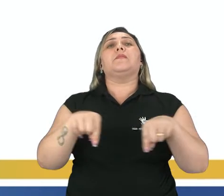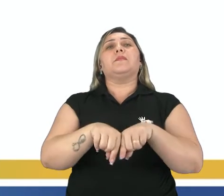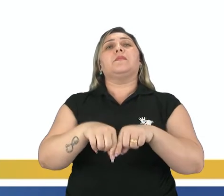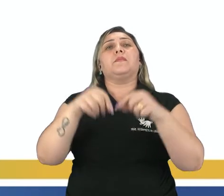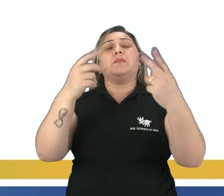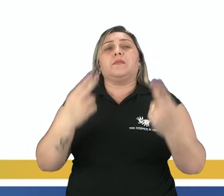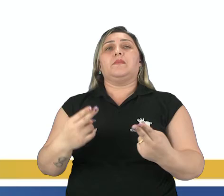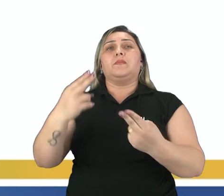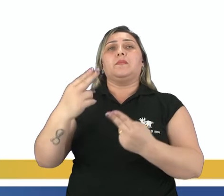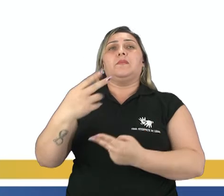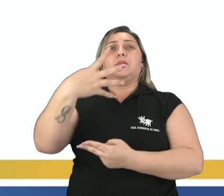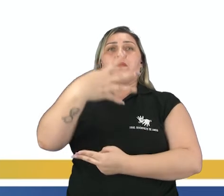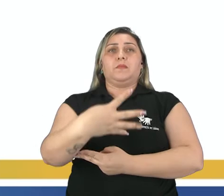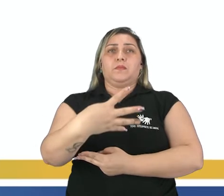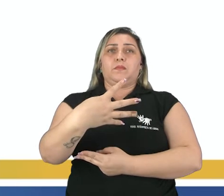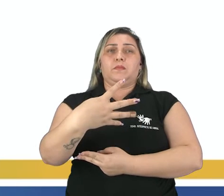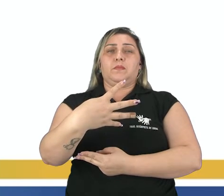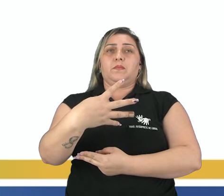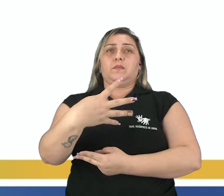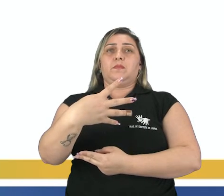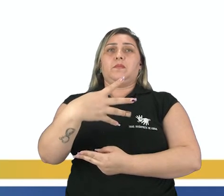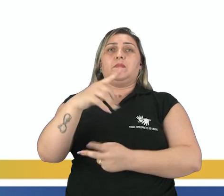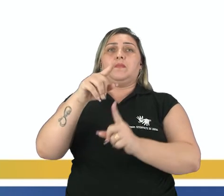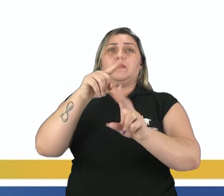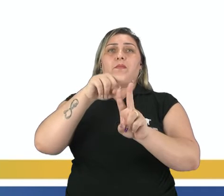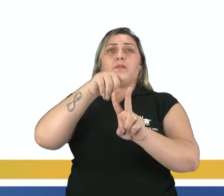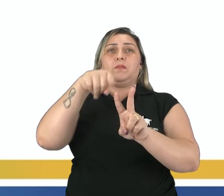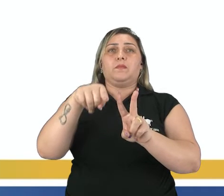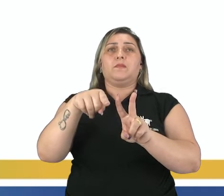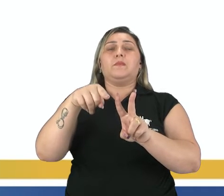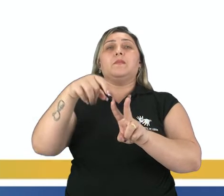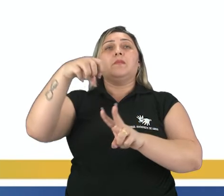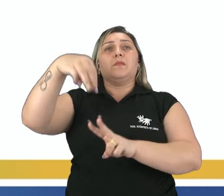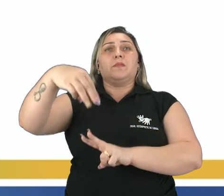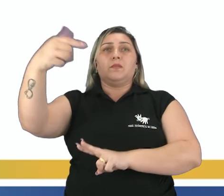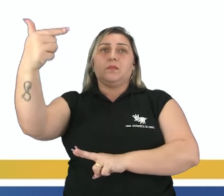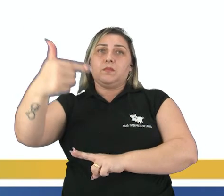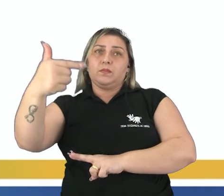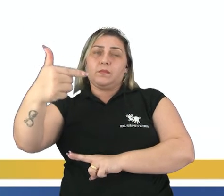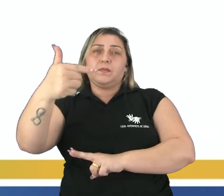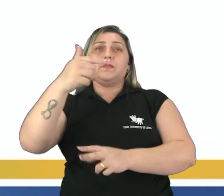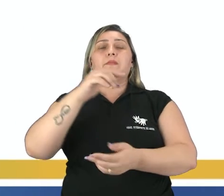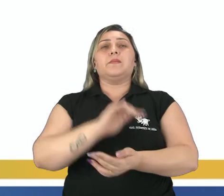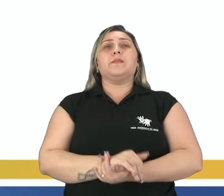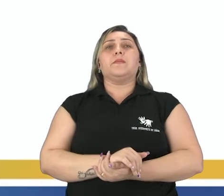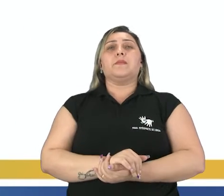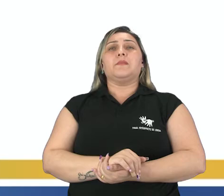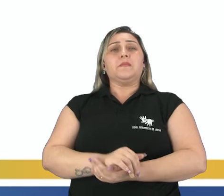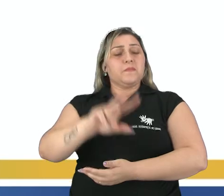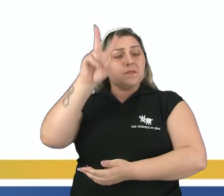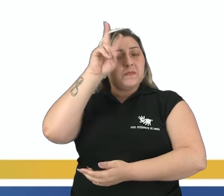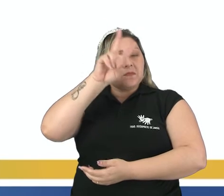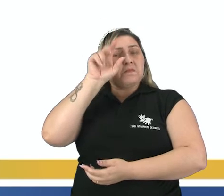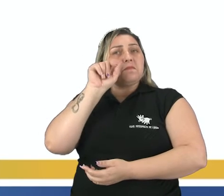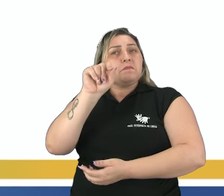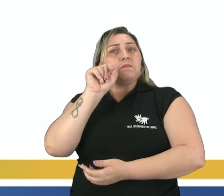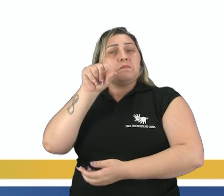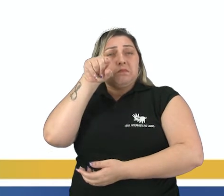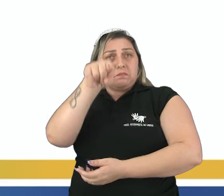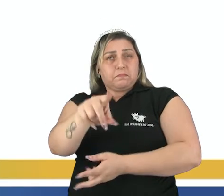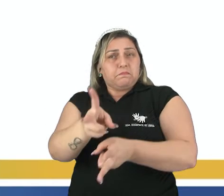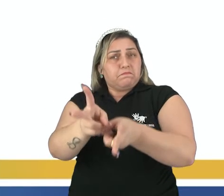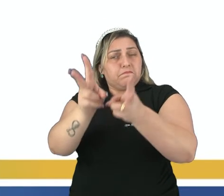sendo igual a 4π metros quadrados. Tudo bem? Vale ressaltar aqui que